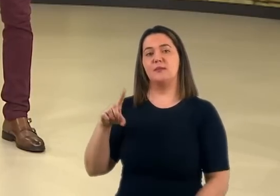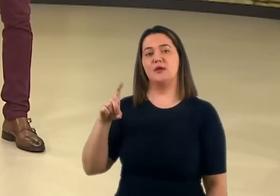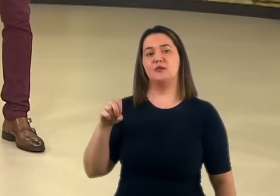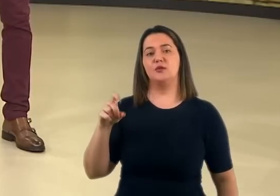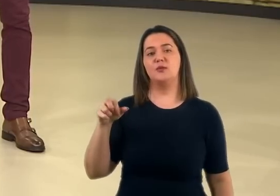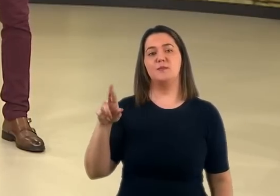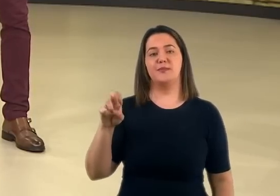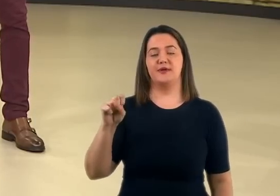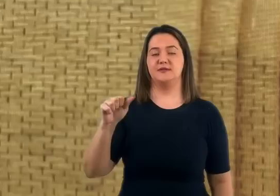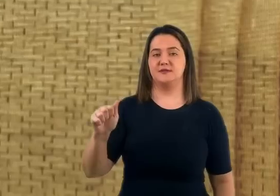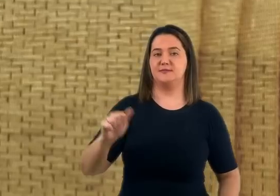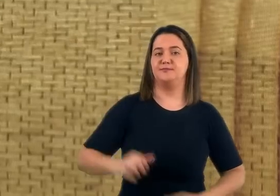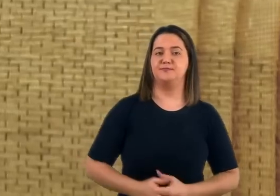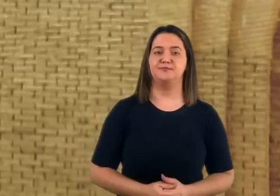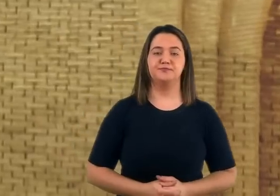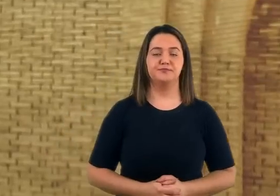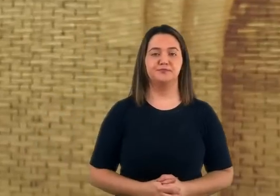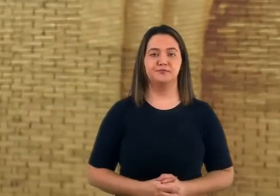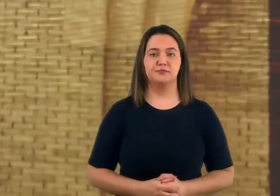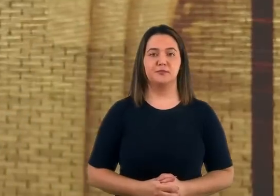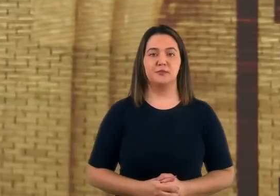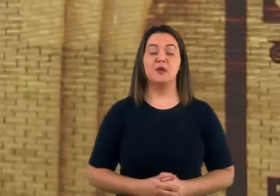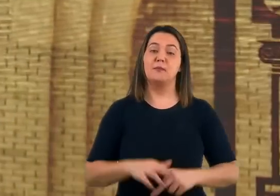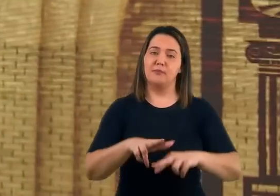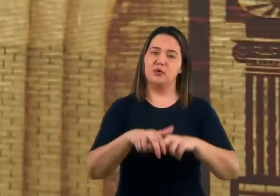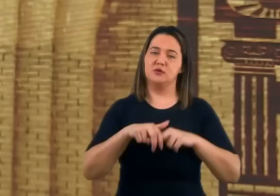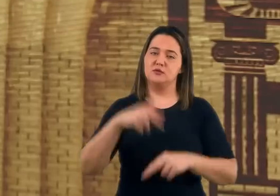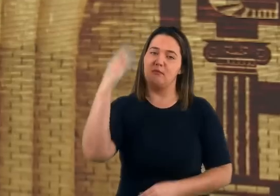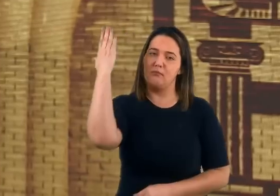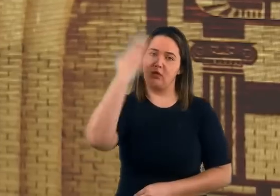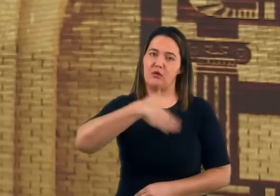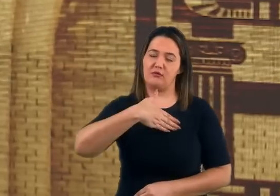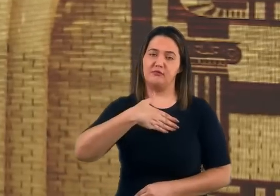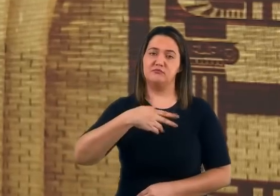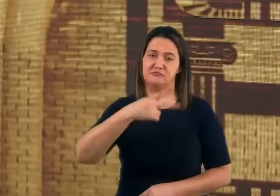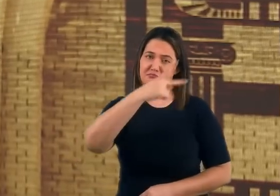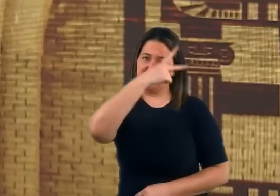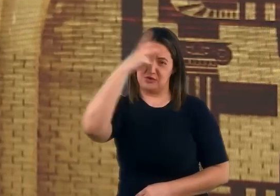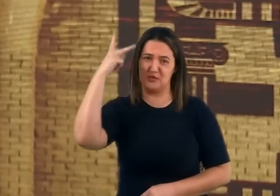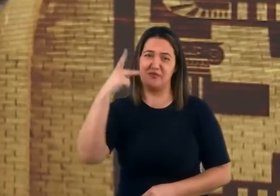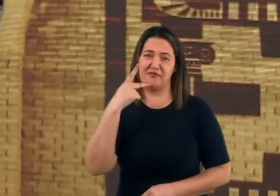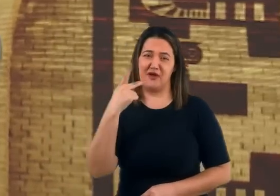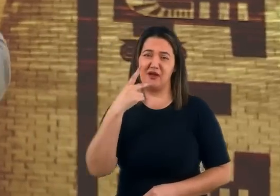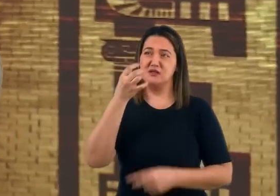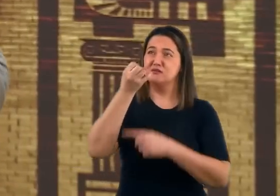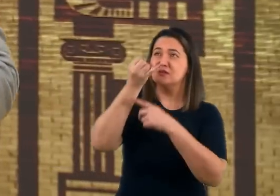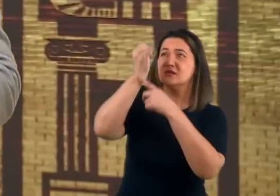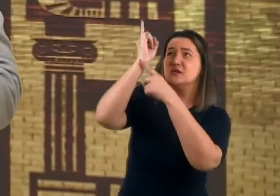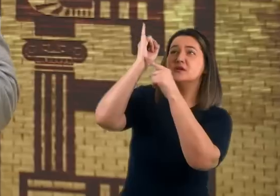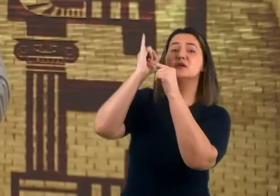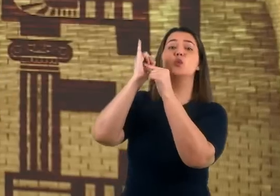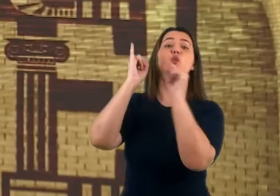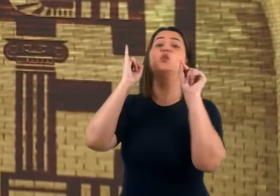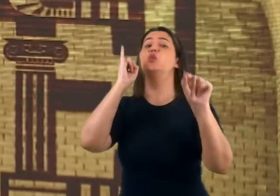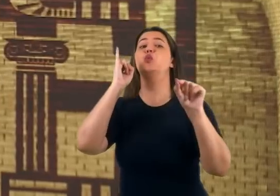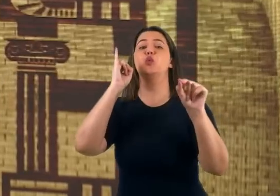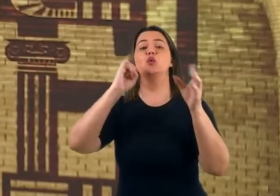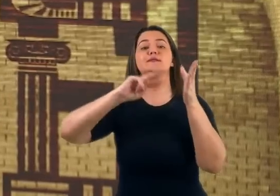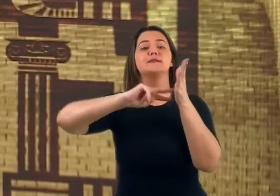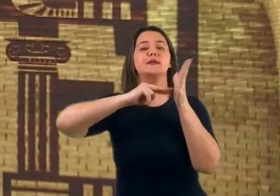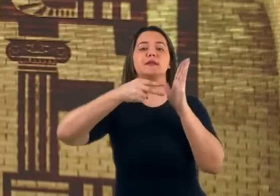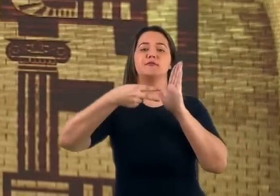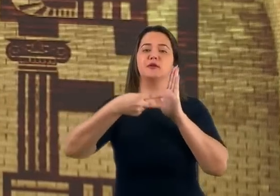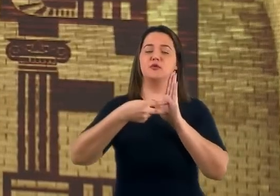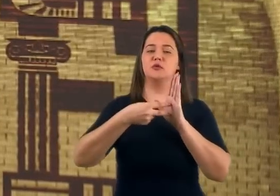a Medopérsia. Isto por si só prova que quem quer que seja esse pequeno chifre da profecia,